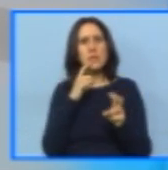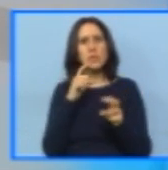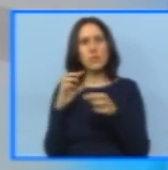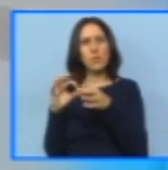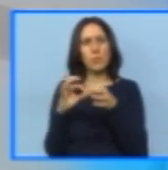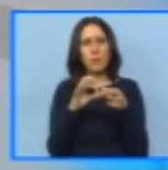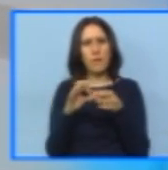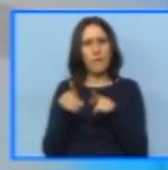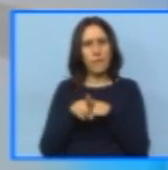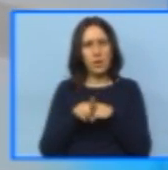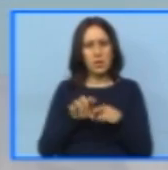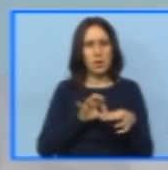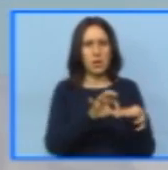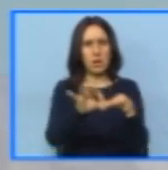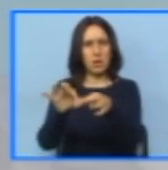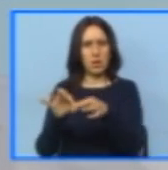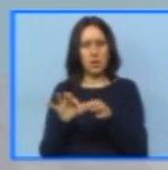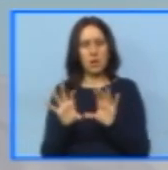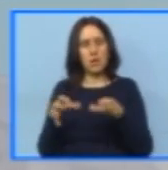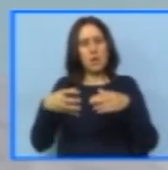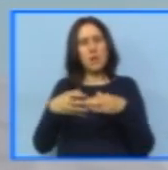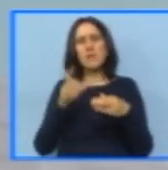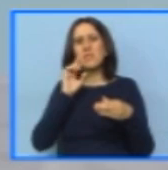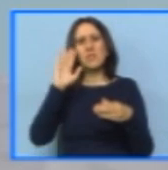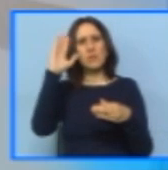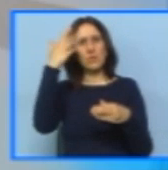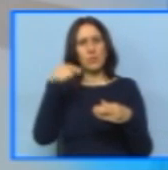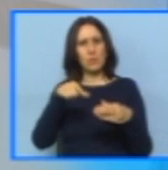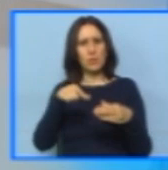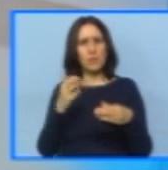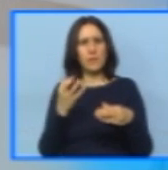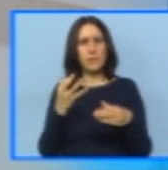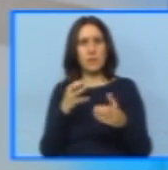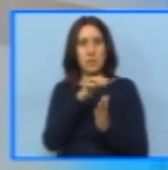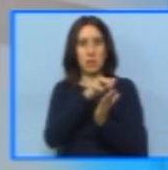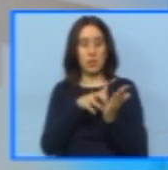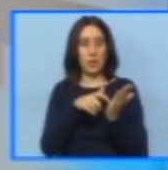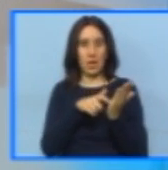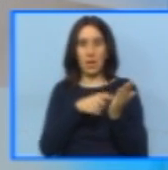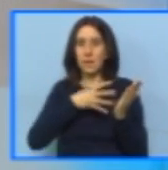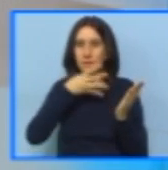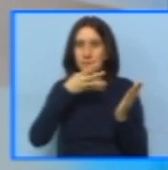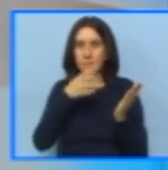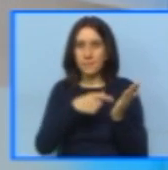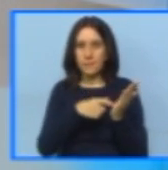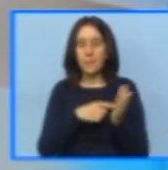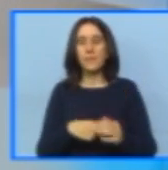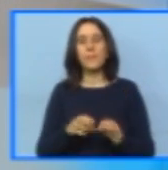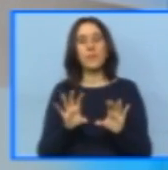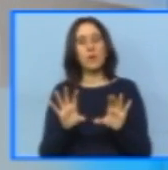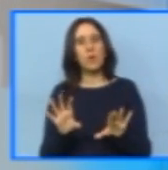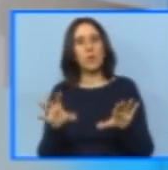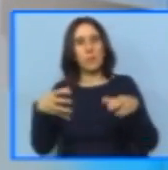a dimensão da comunhão que é fundamental, que será desenvolvida precisamente neste texto. A comunidade